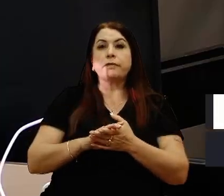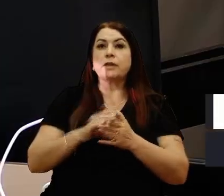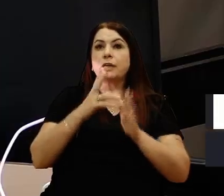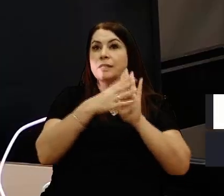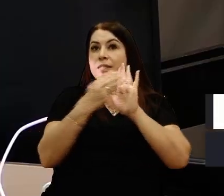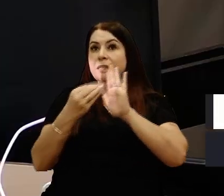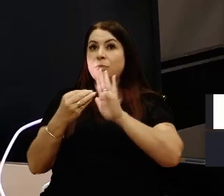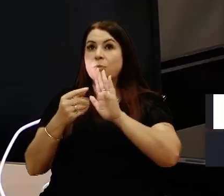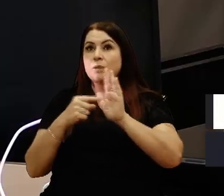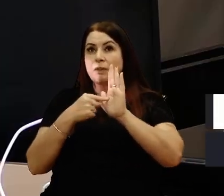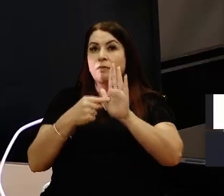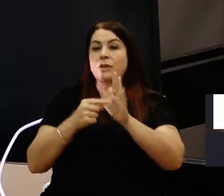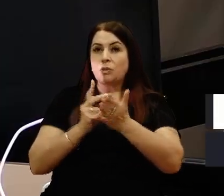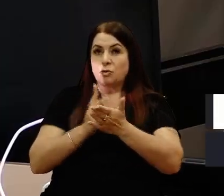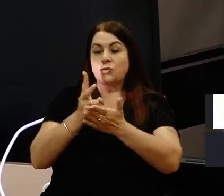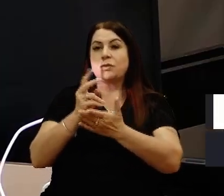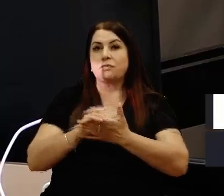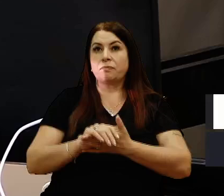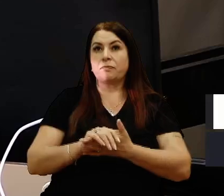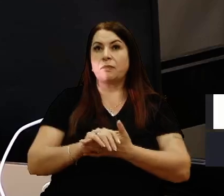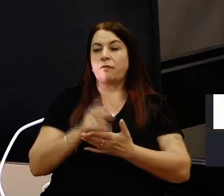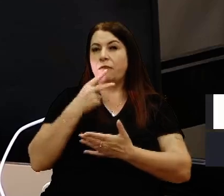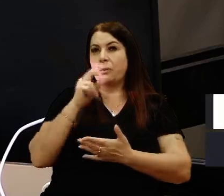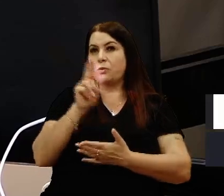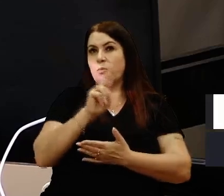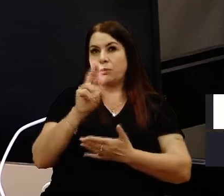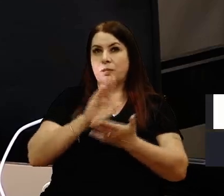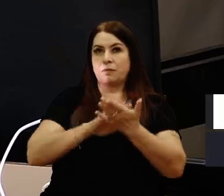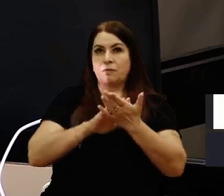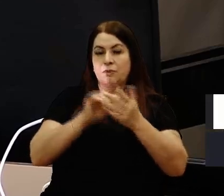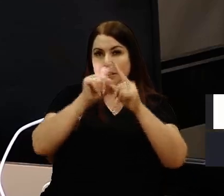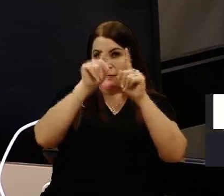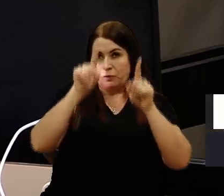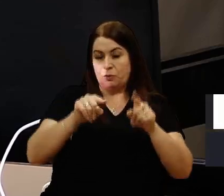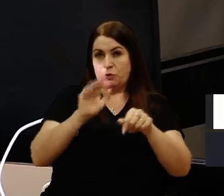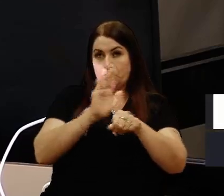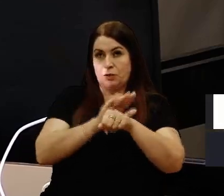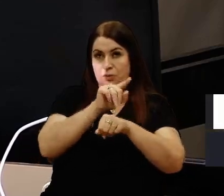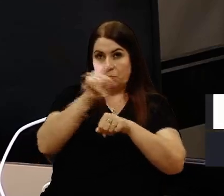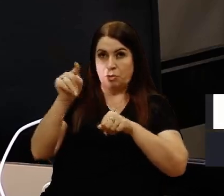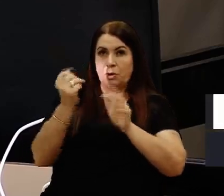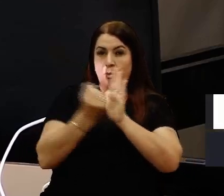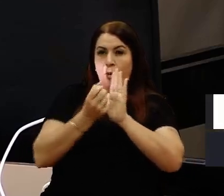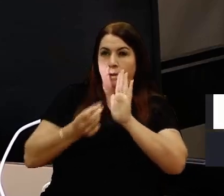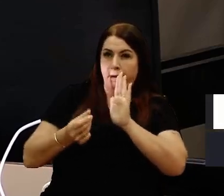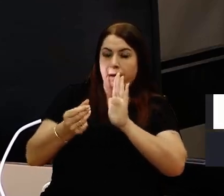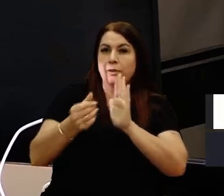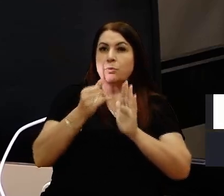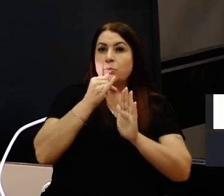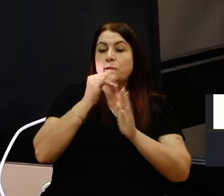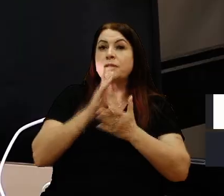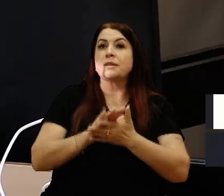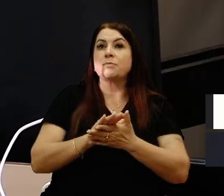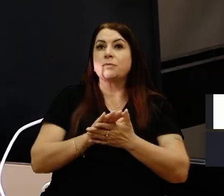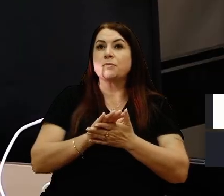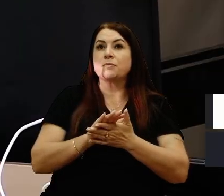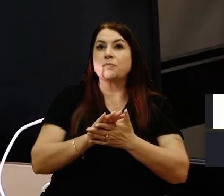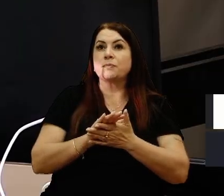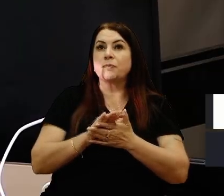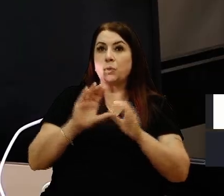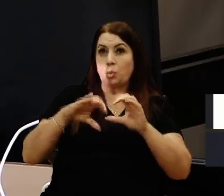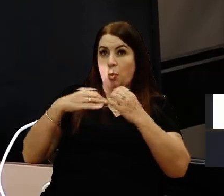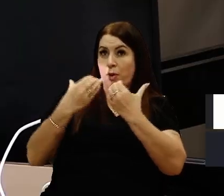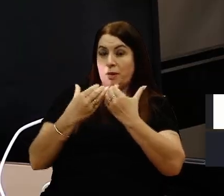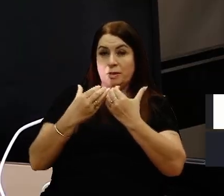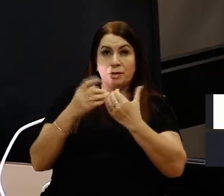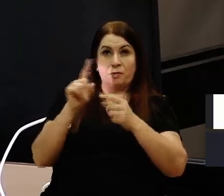para quem vai vir. Não vou nomear, mas elogiar as servidoras que ajudaram o senhor a deixar o legado, por exemplo, no congresso que a gente teve. Se